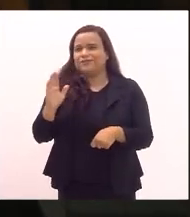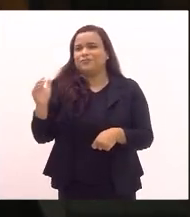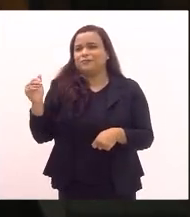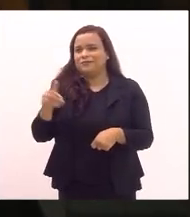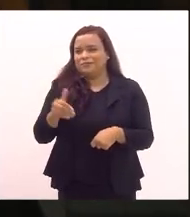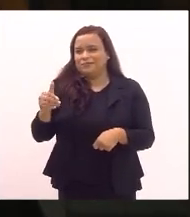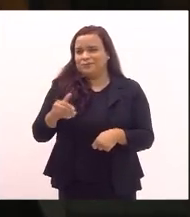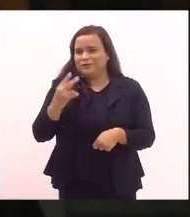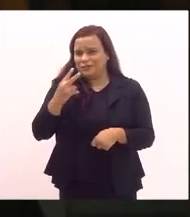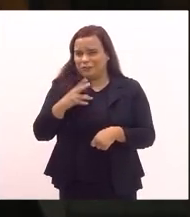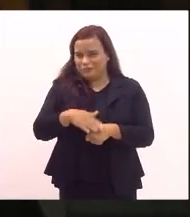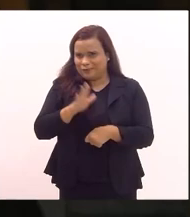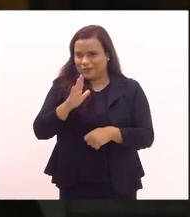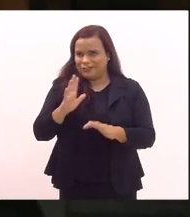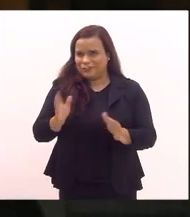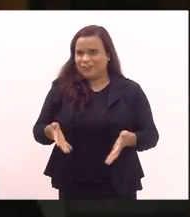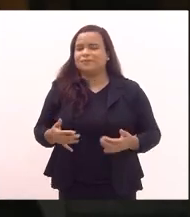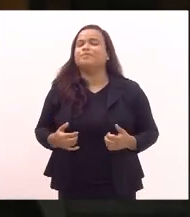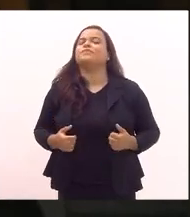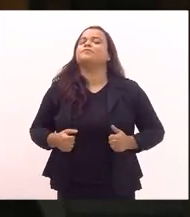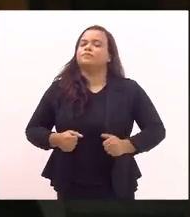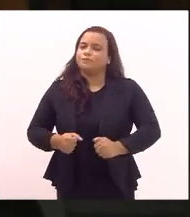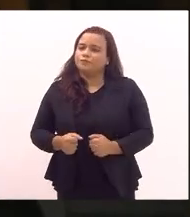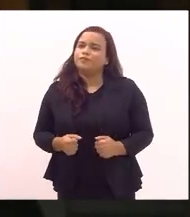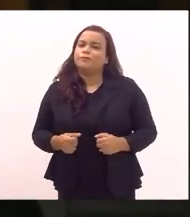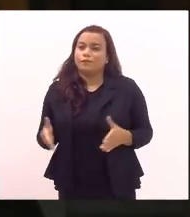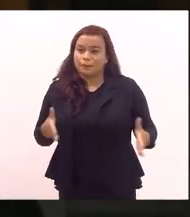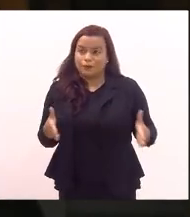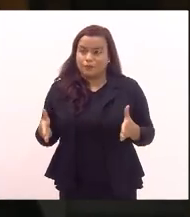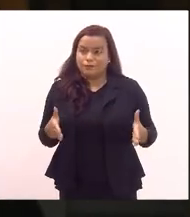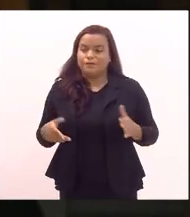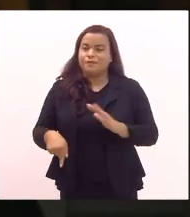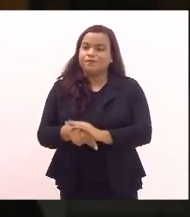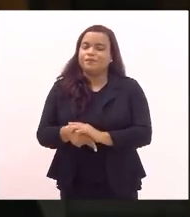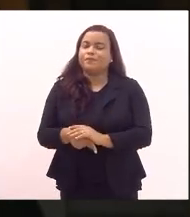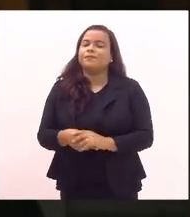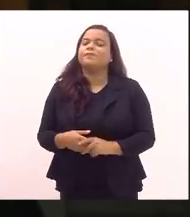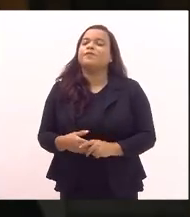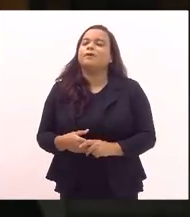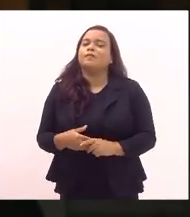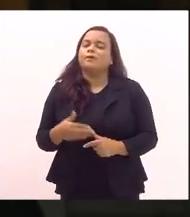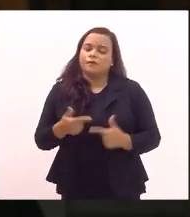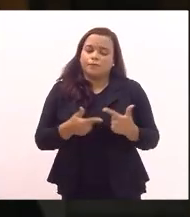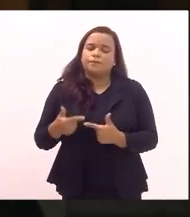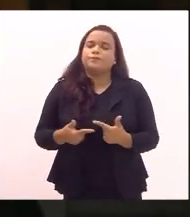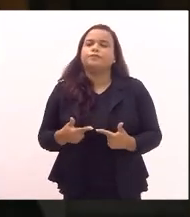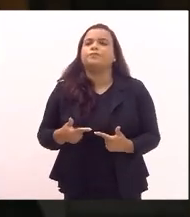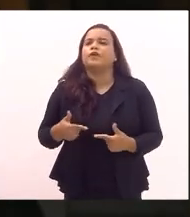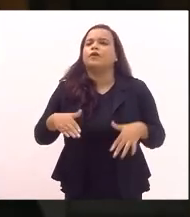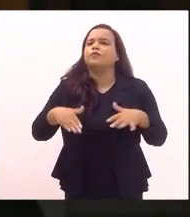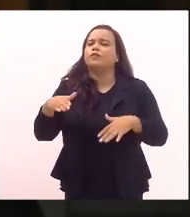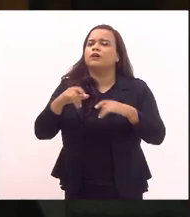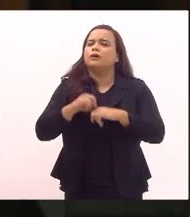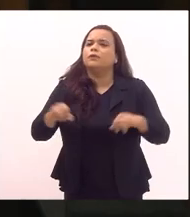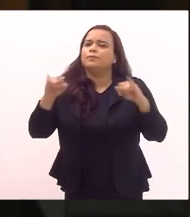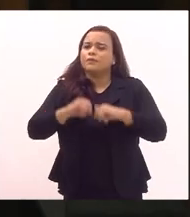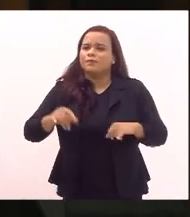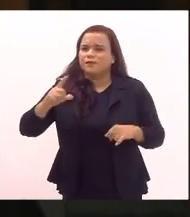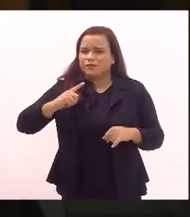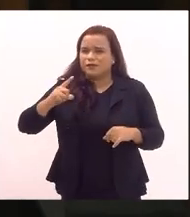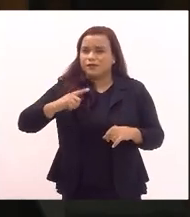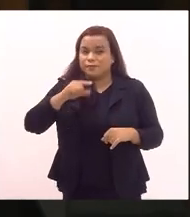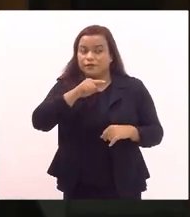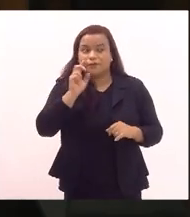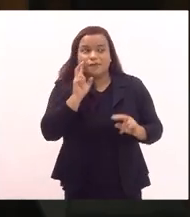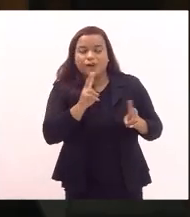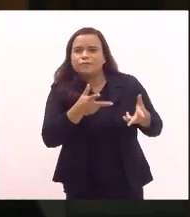há mais de dois mais de dois mandatos e e muitas vezes em campanha a